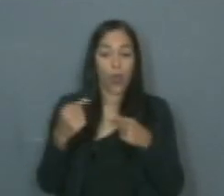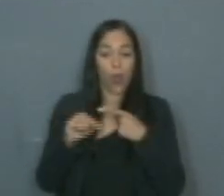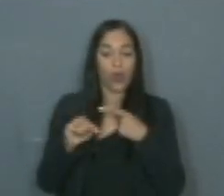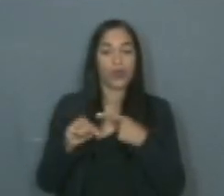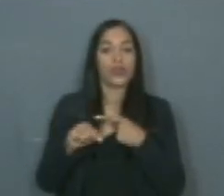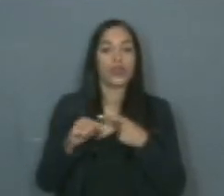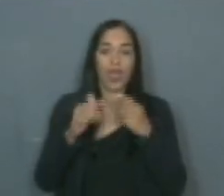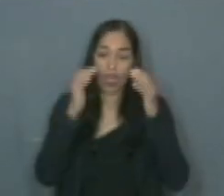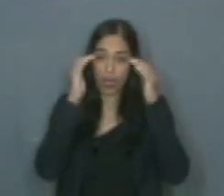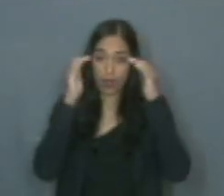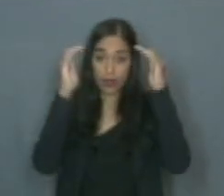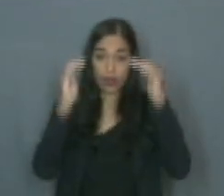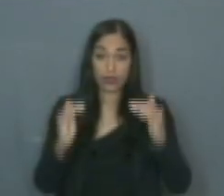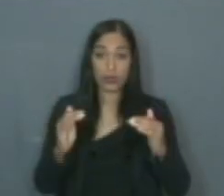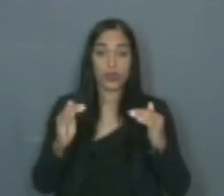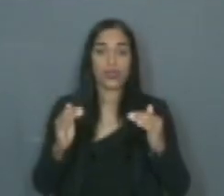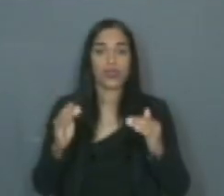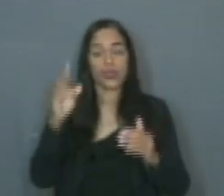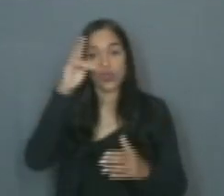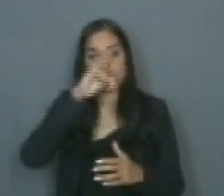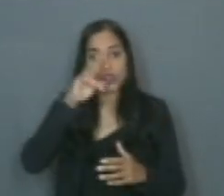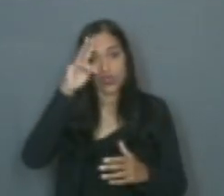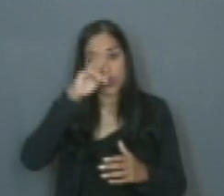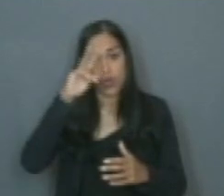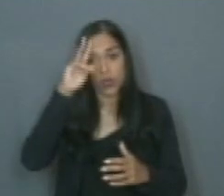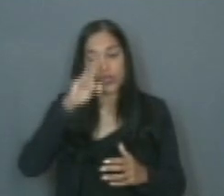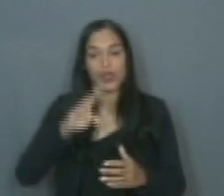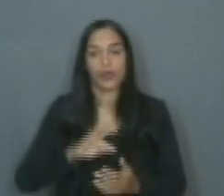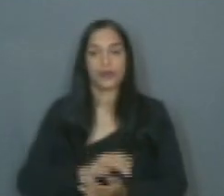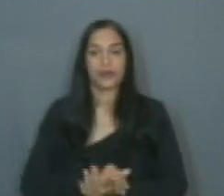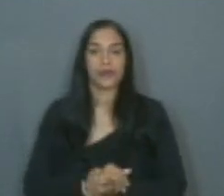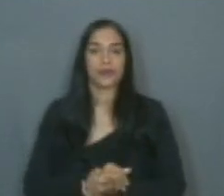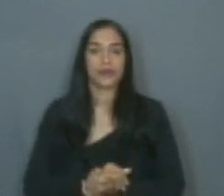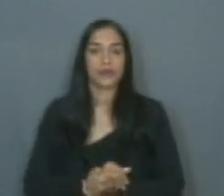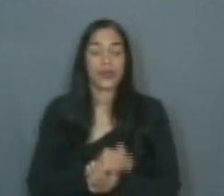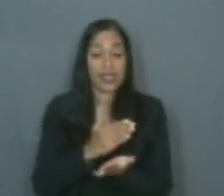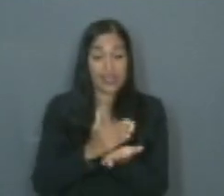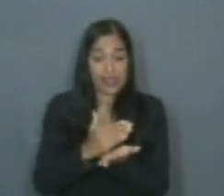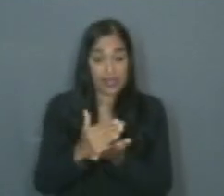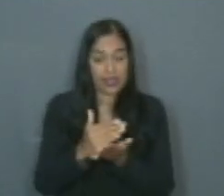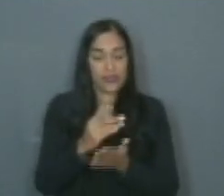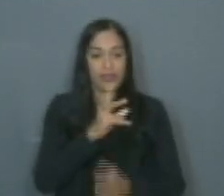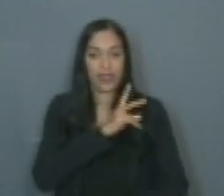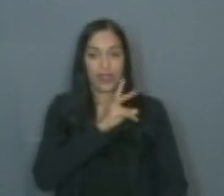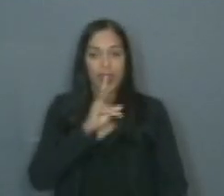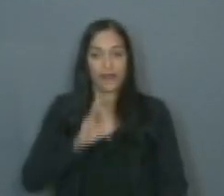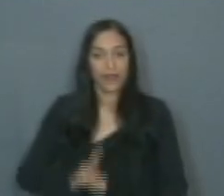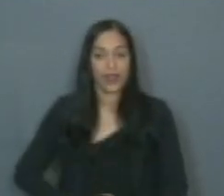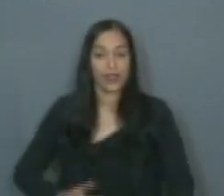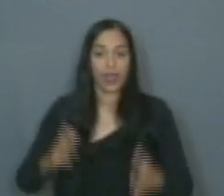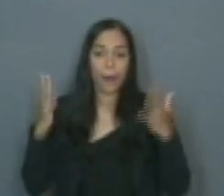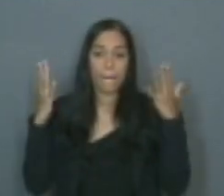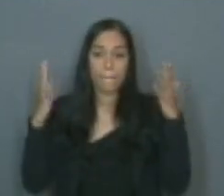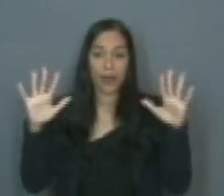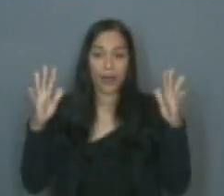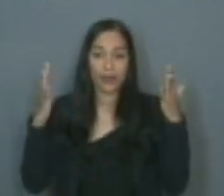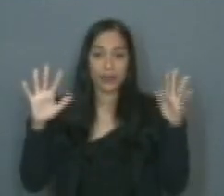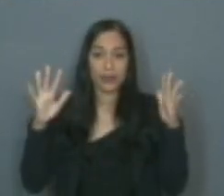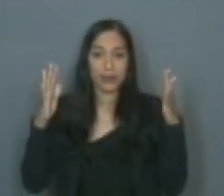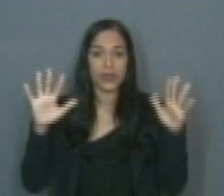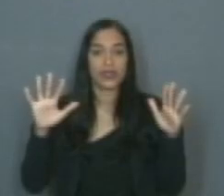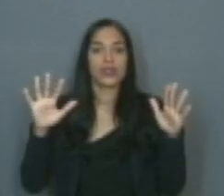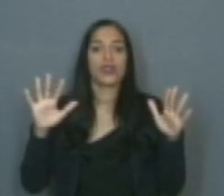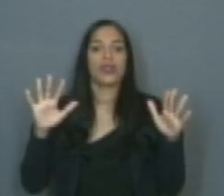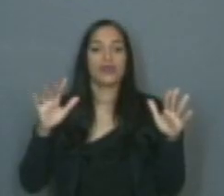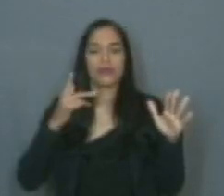logicamente respeitando a história e a iniciativa da vereadora, mas quero parabenizar mais uma vez